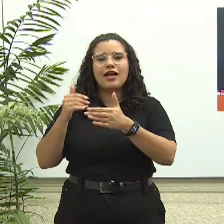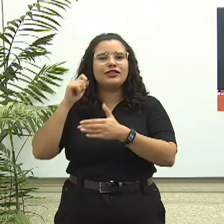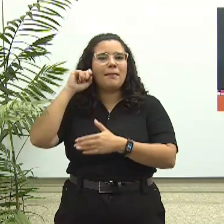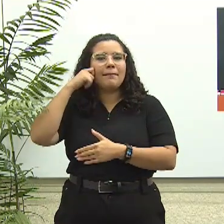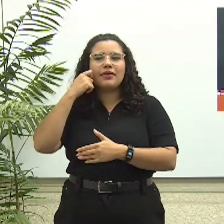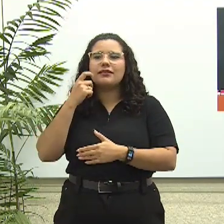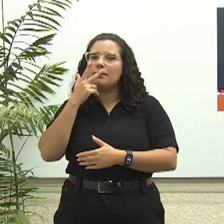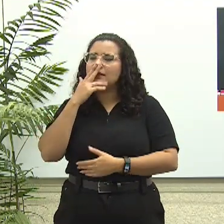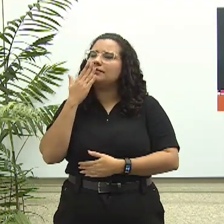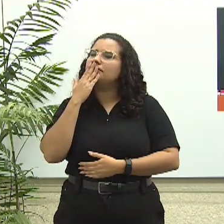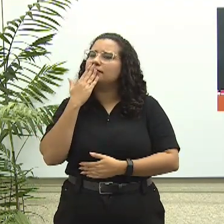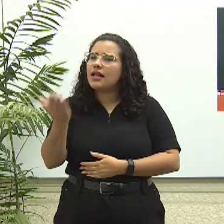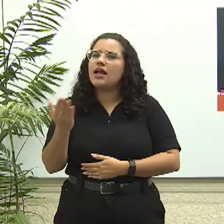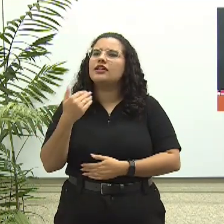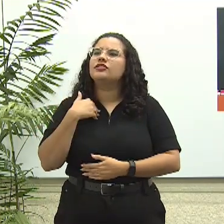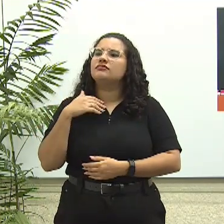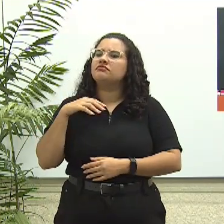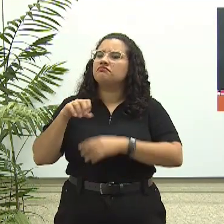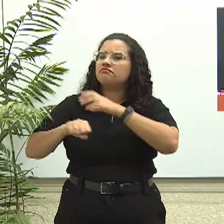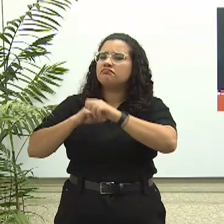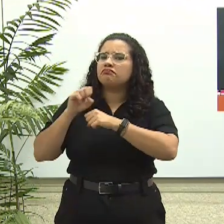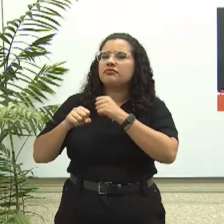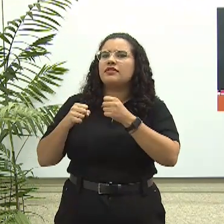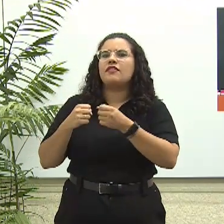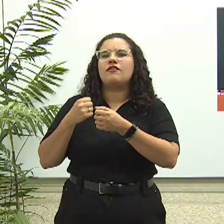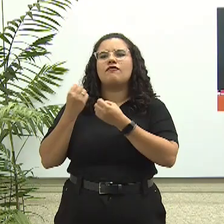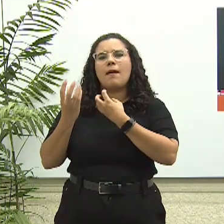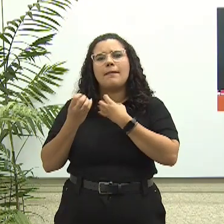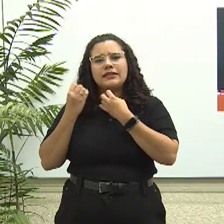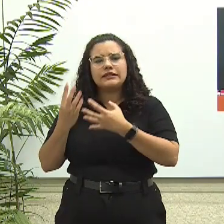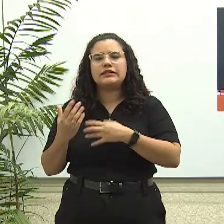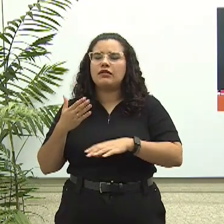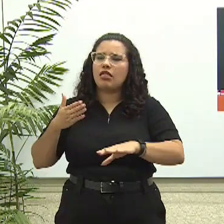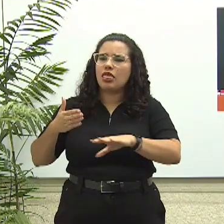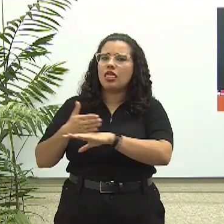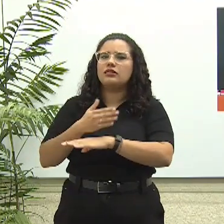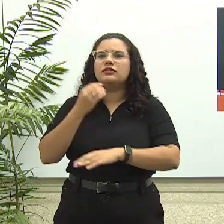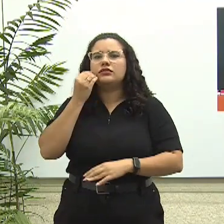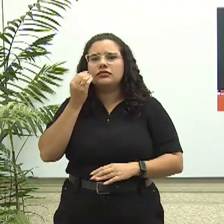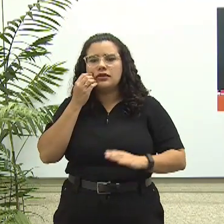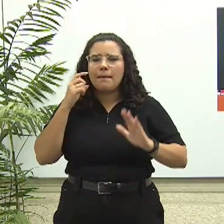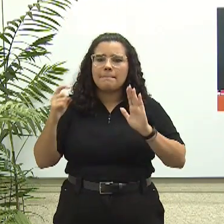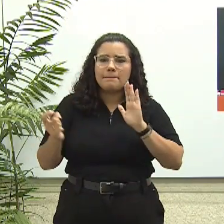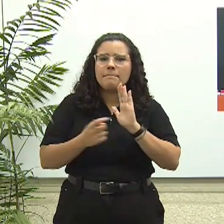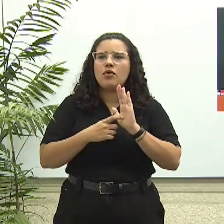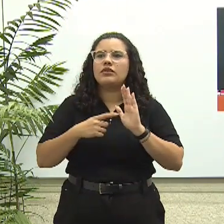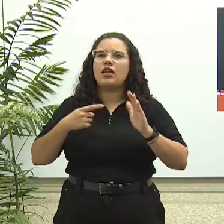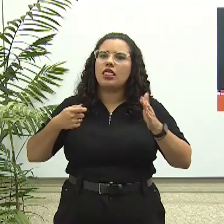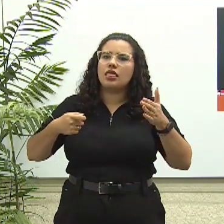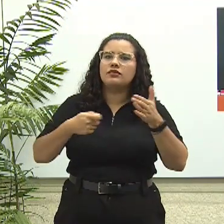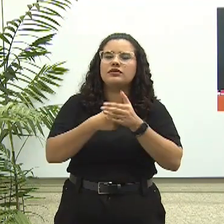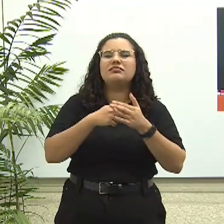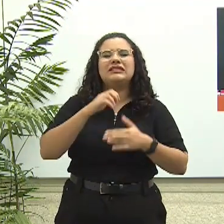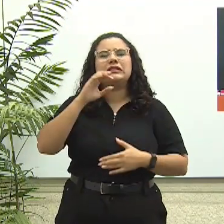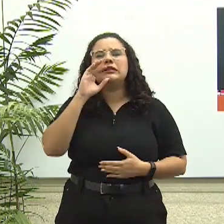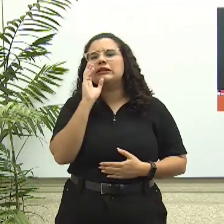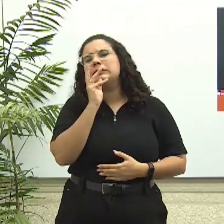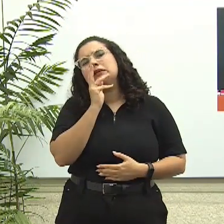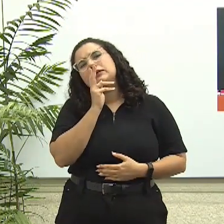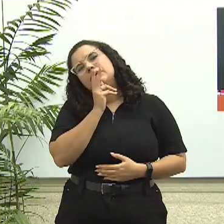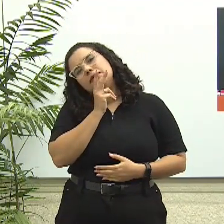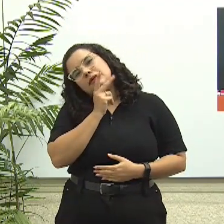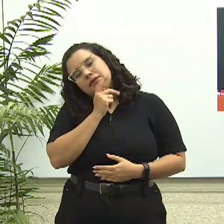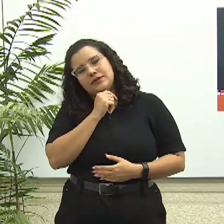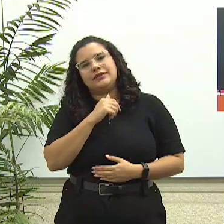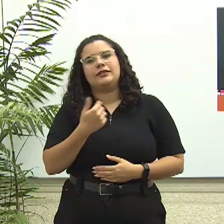pede a batalha da desinformação a gente vai lá de checador consegue um botão para denunciar consegue Mas eles demoram né